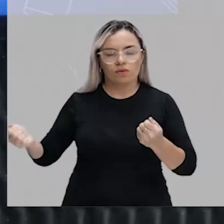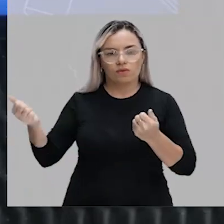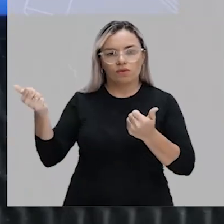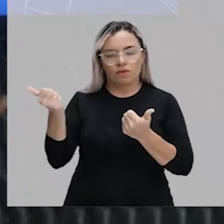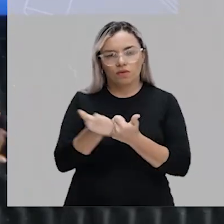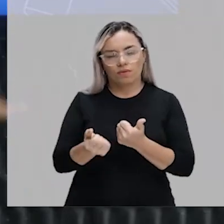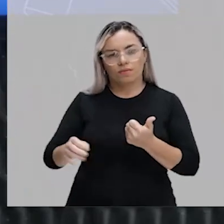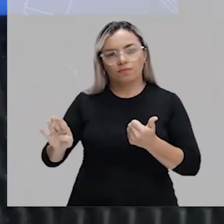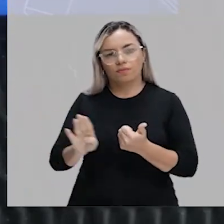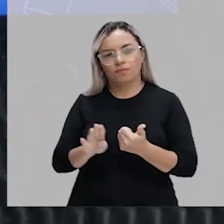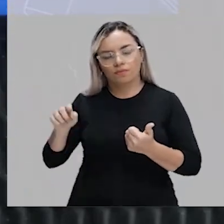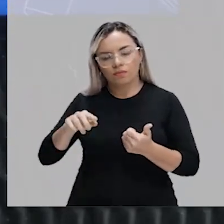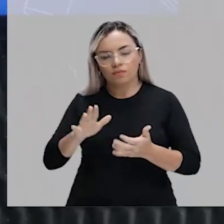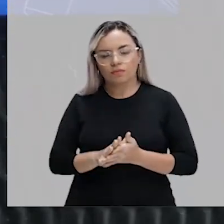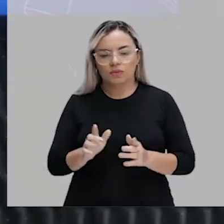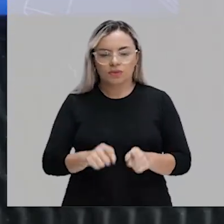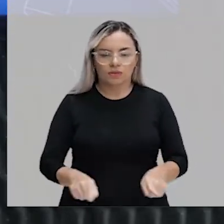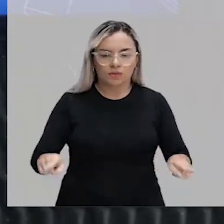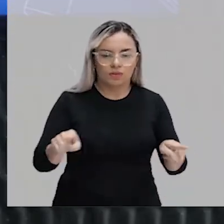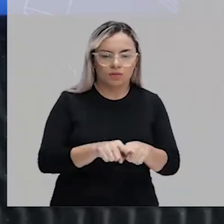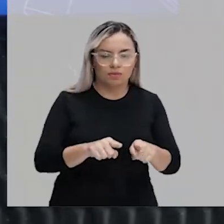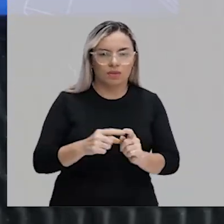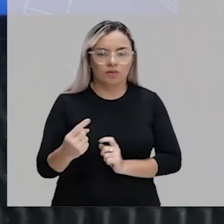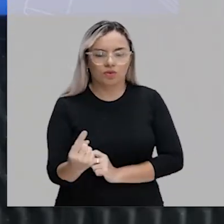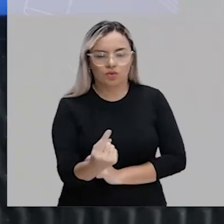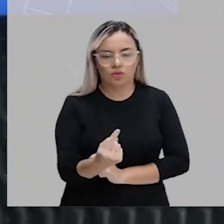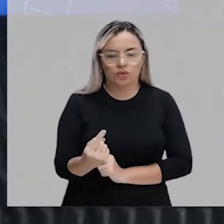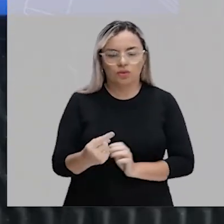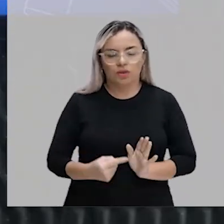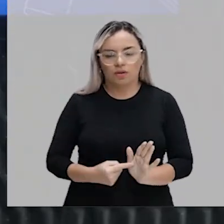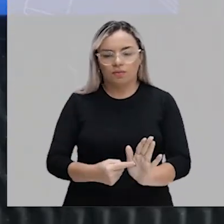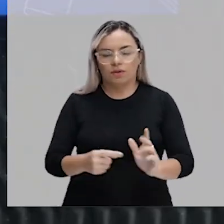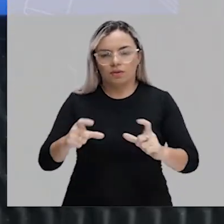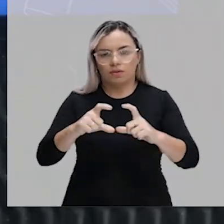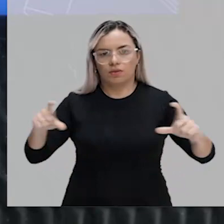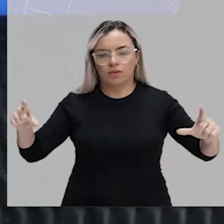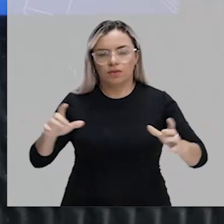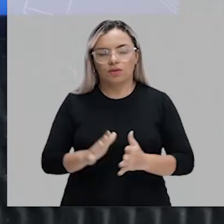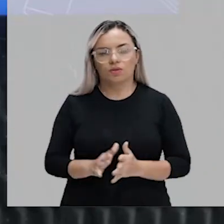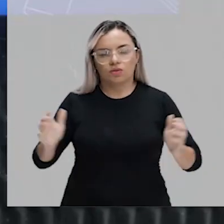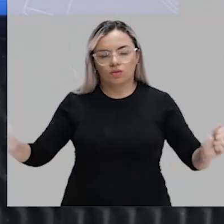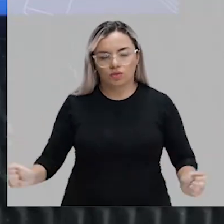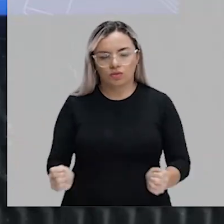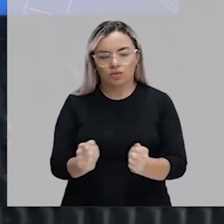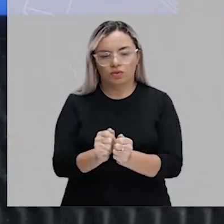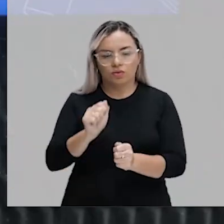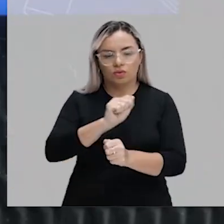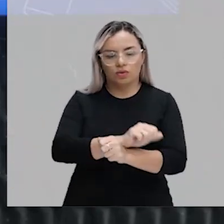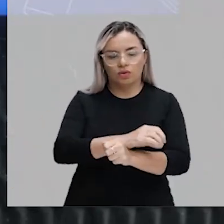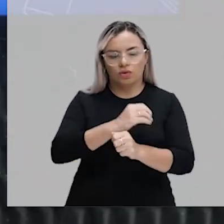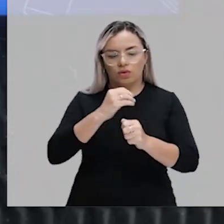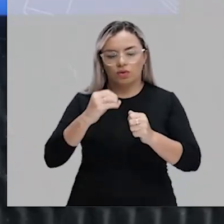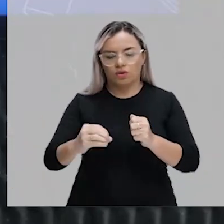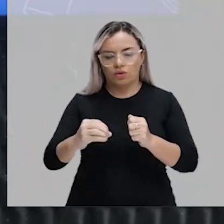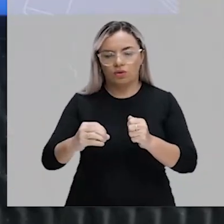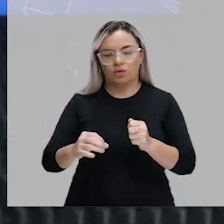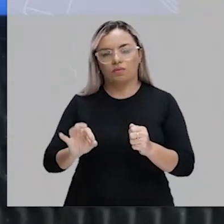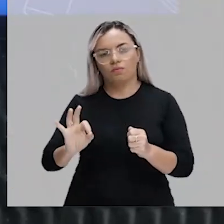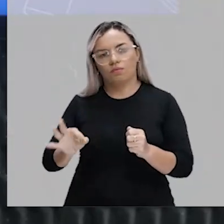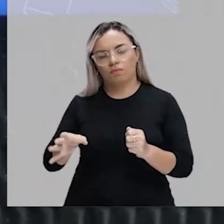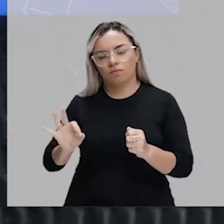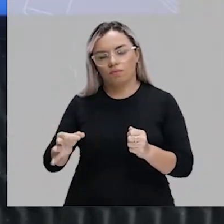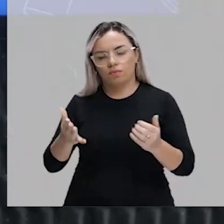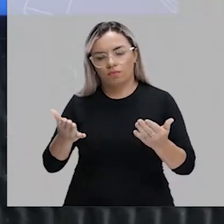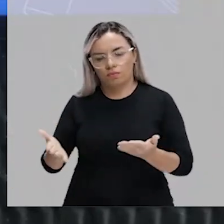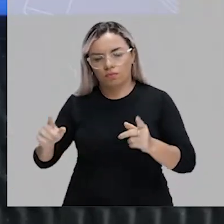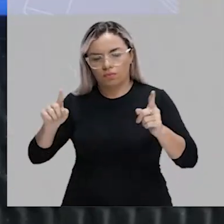o substantivo, como aparecer sozinhos. E sempre estarão acompanhados de um artigo definido, tá? Quem